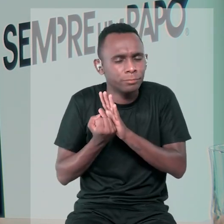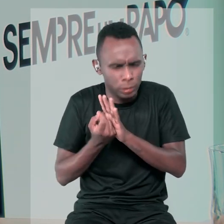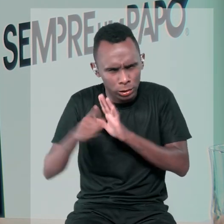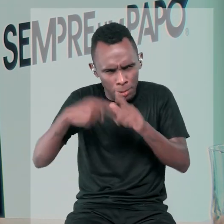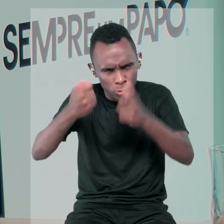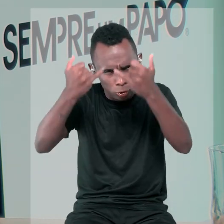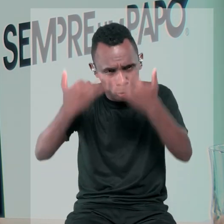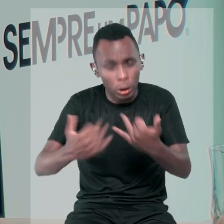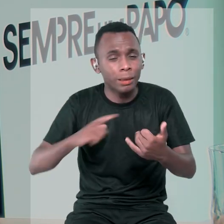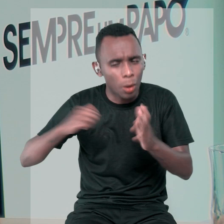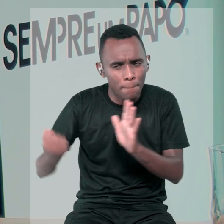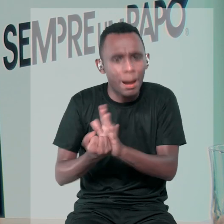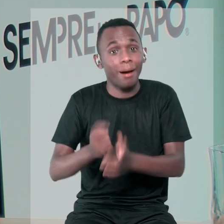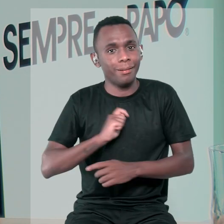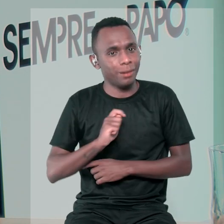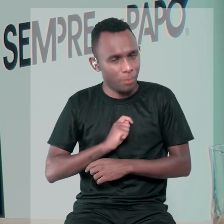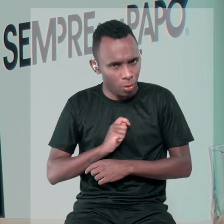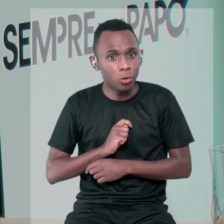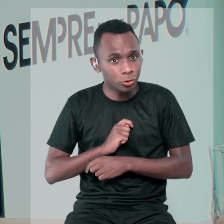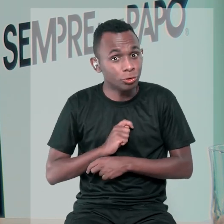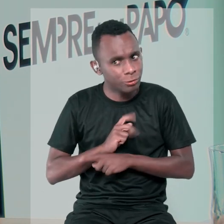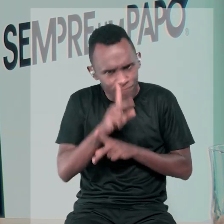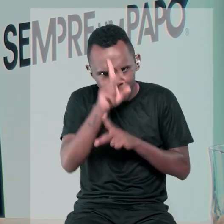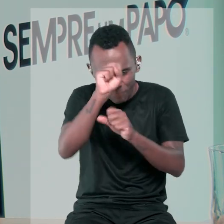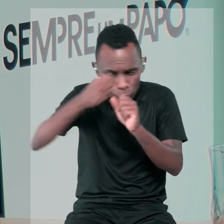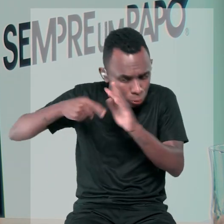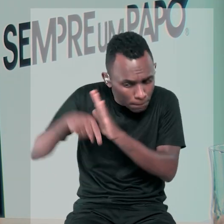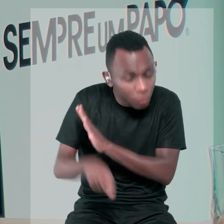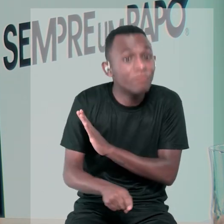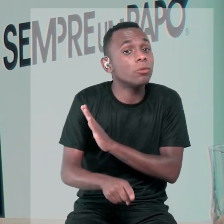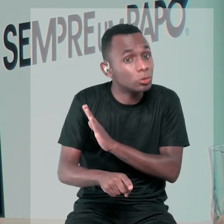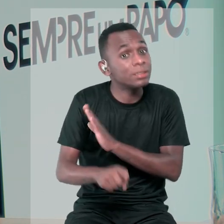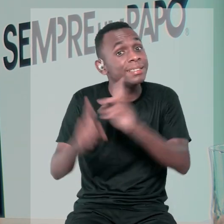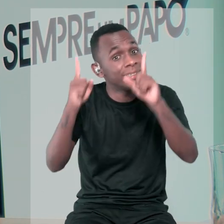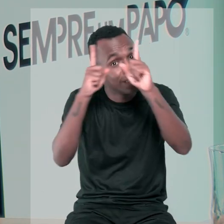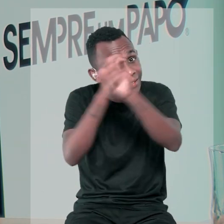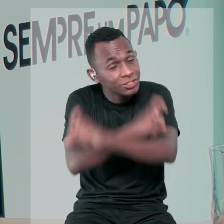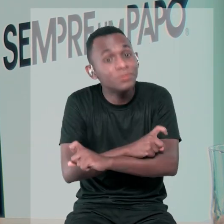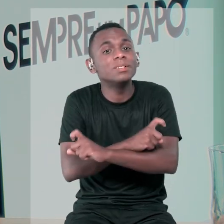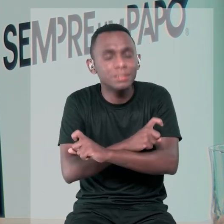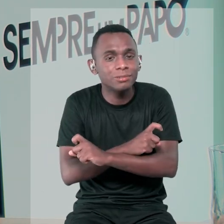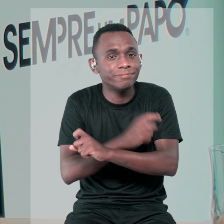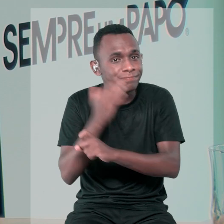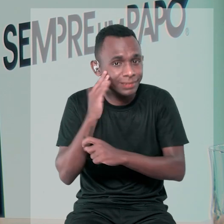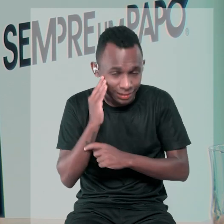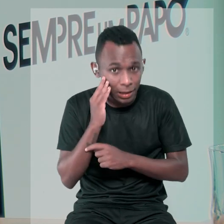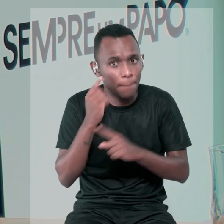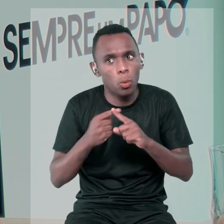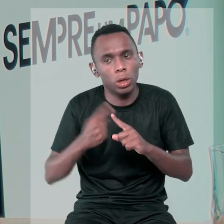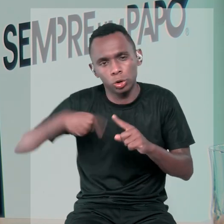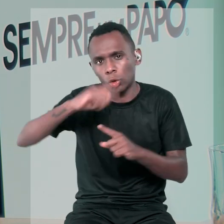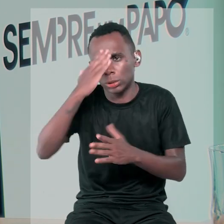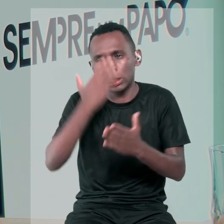raízes antropológicas muito mais poderosas, muito mais difíceis de serem discernidas do que a gente acredita